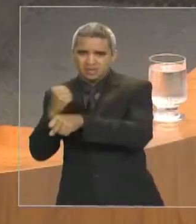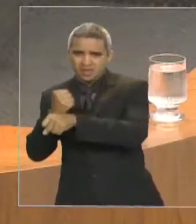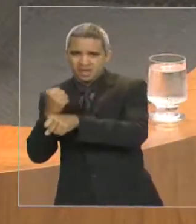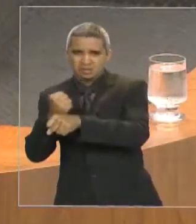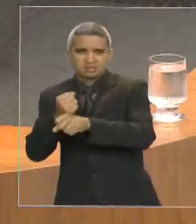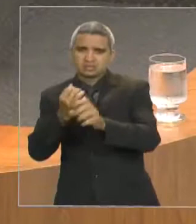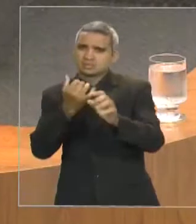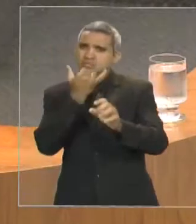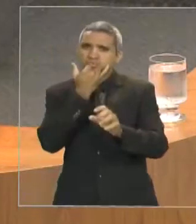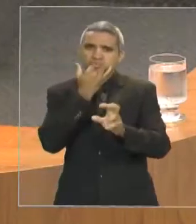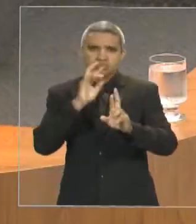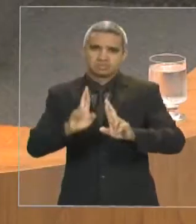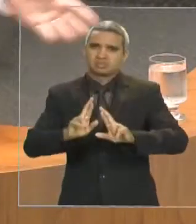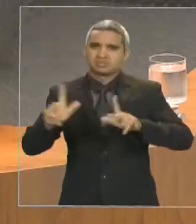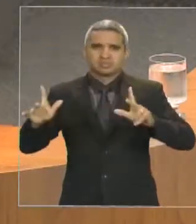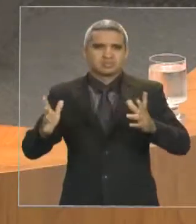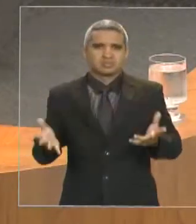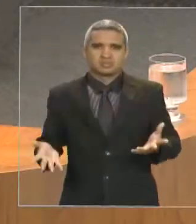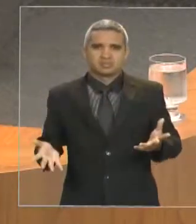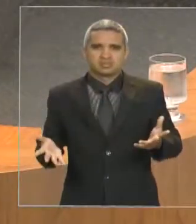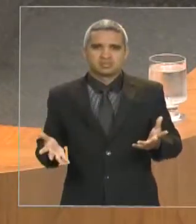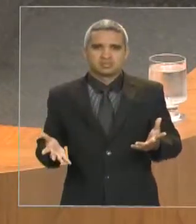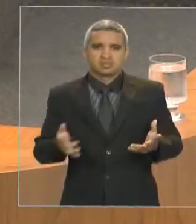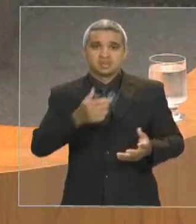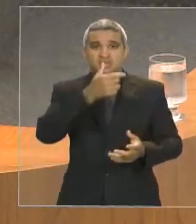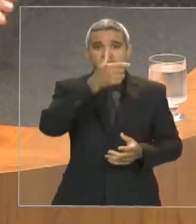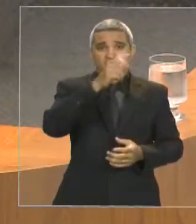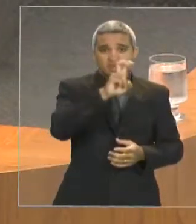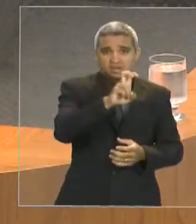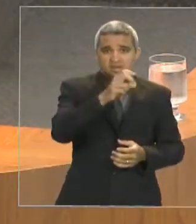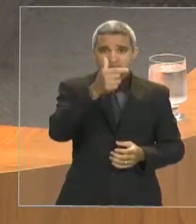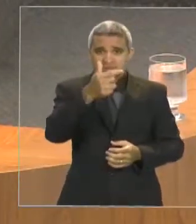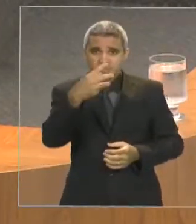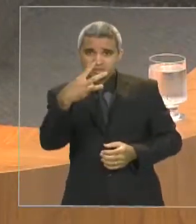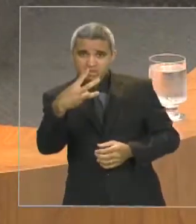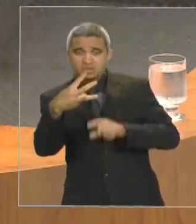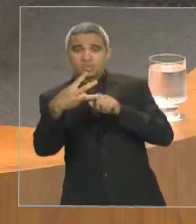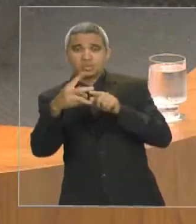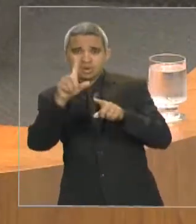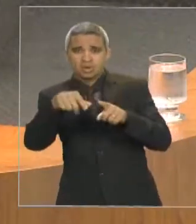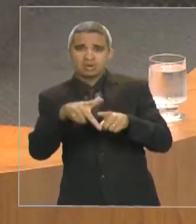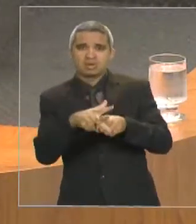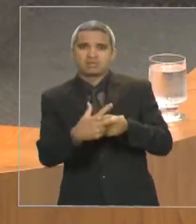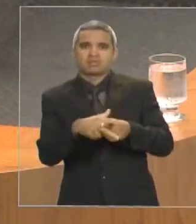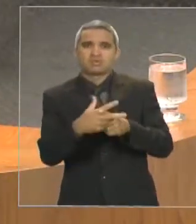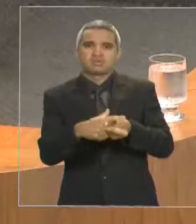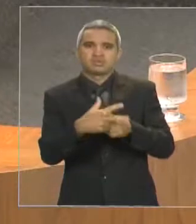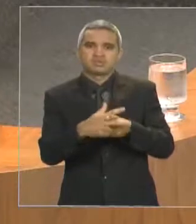do governo de 500 e tantas, 523 foi manutenção. É troca de trinco, é ajeitar